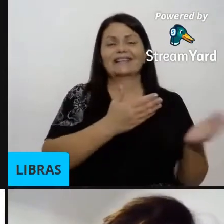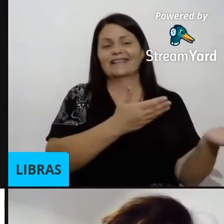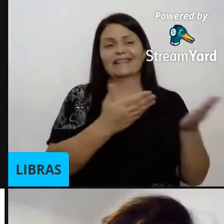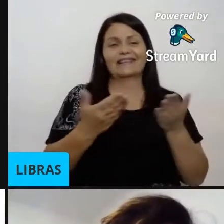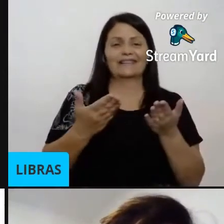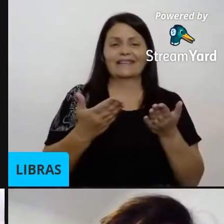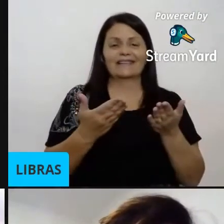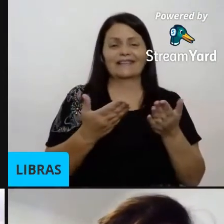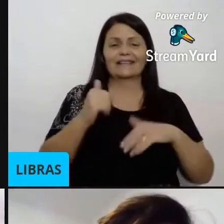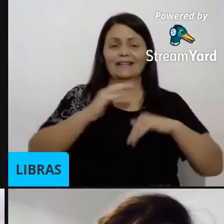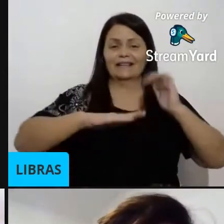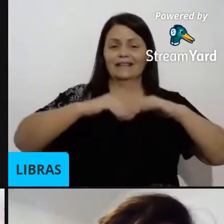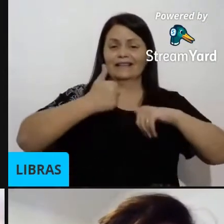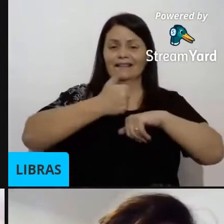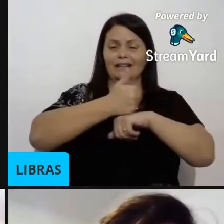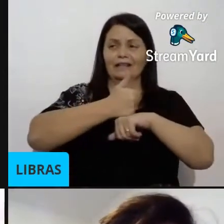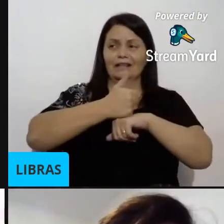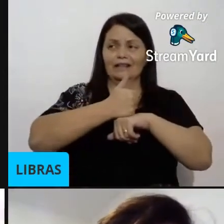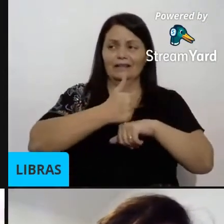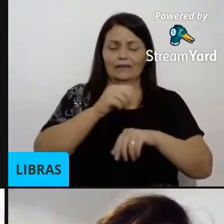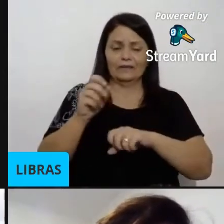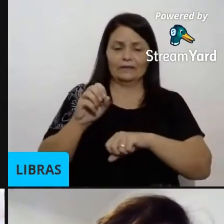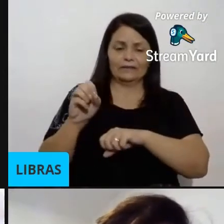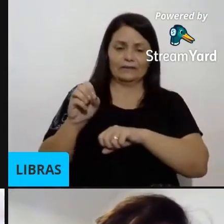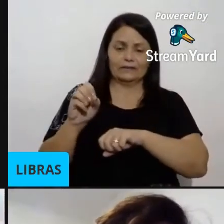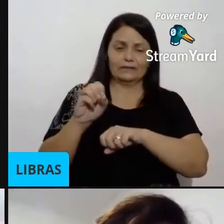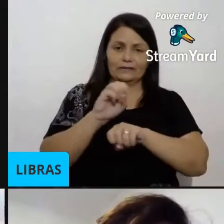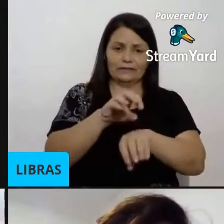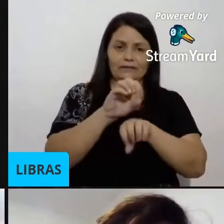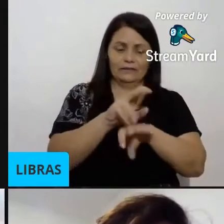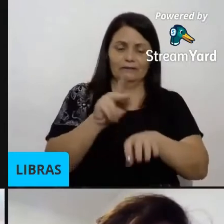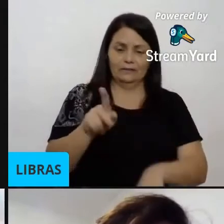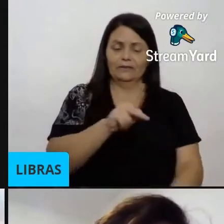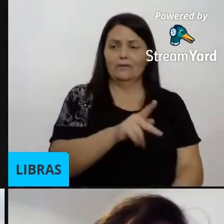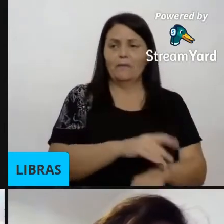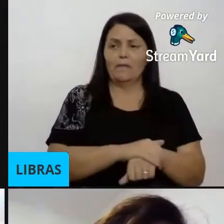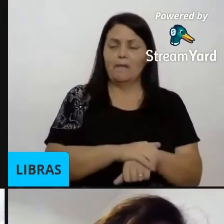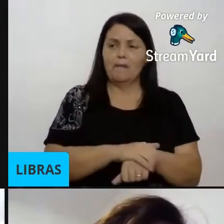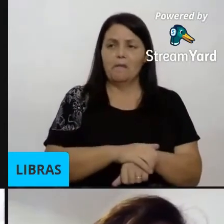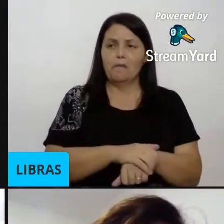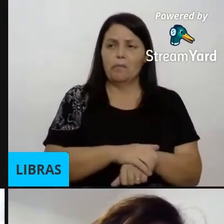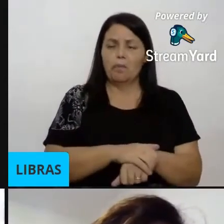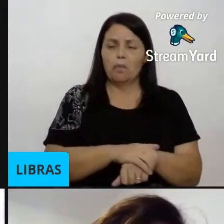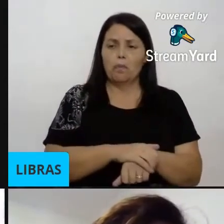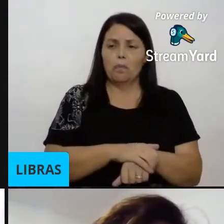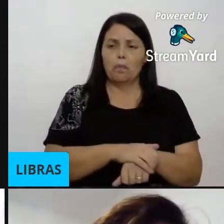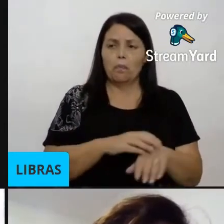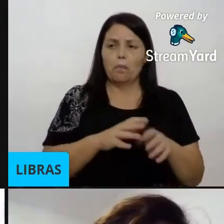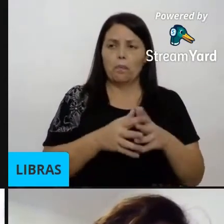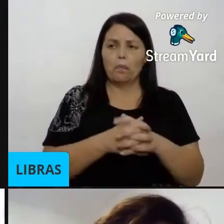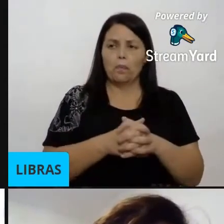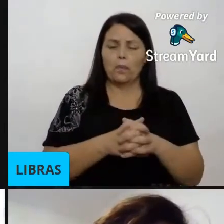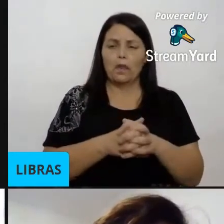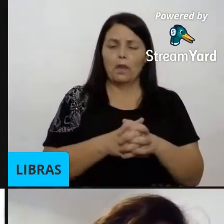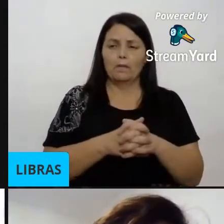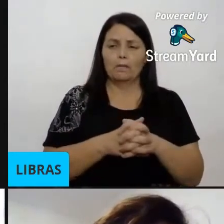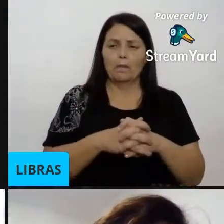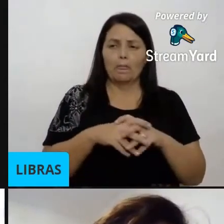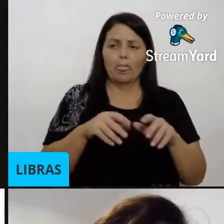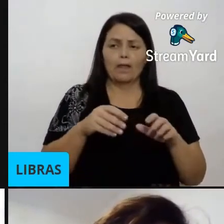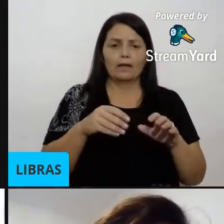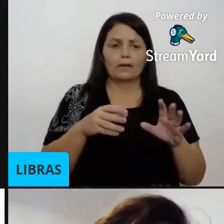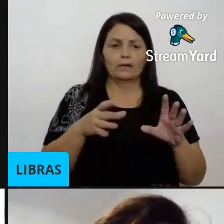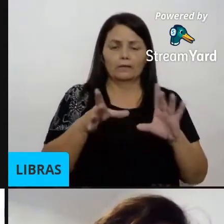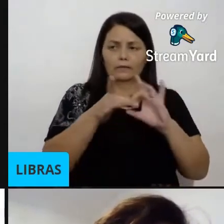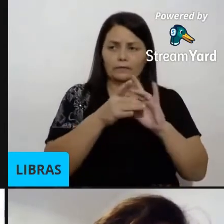nossos profissionais da educação. Nós temos, né, nosso ciclo de capacitação, de